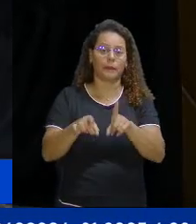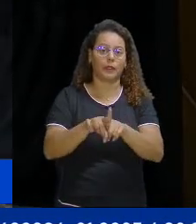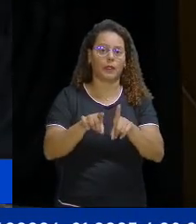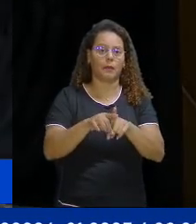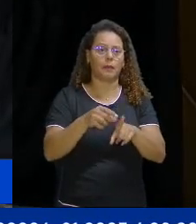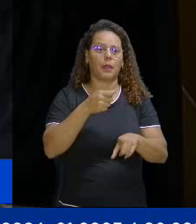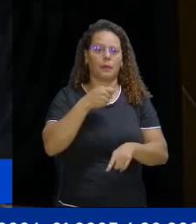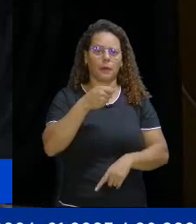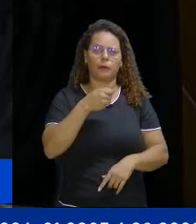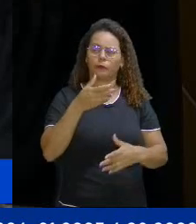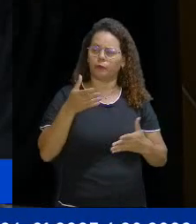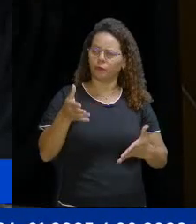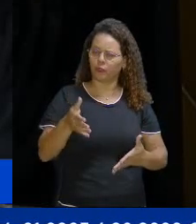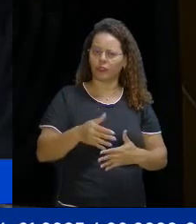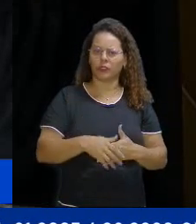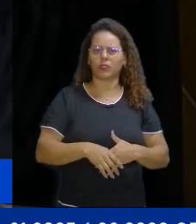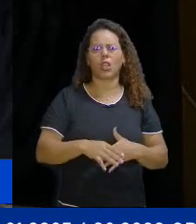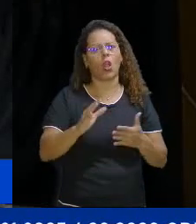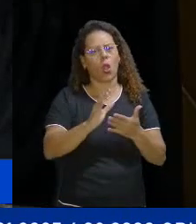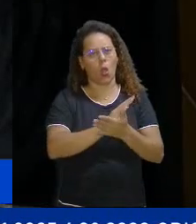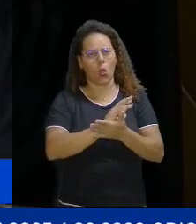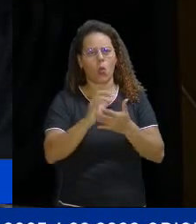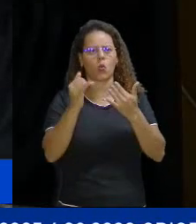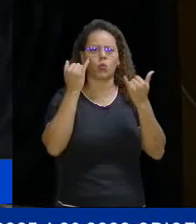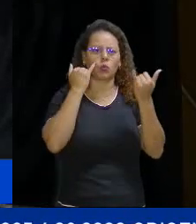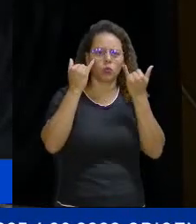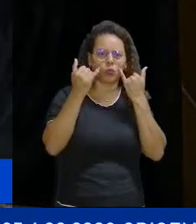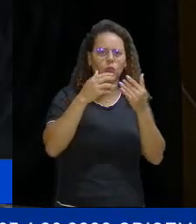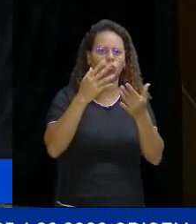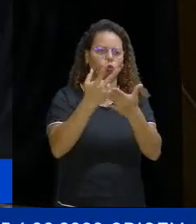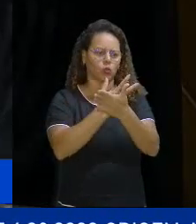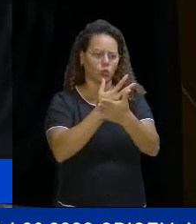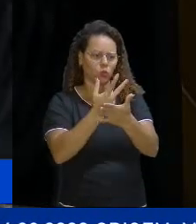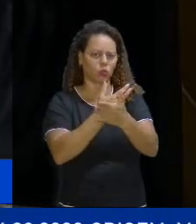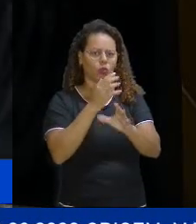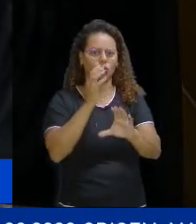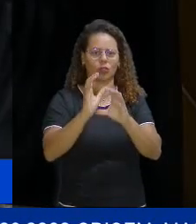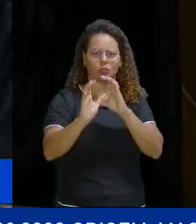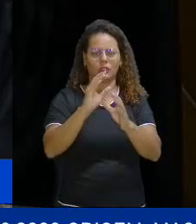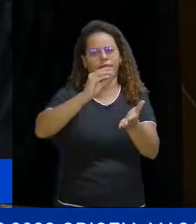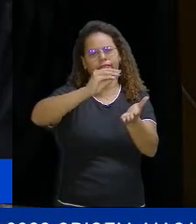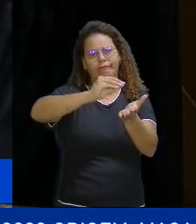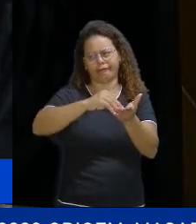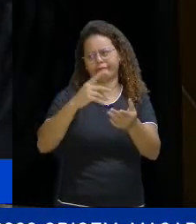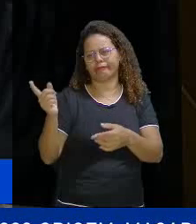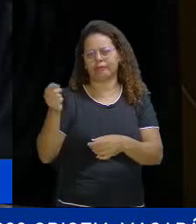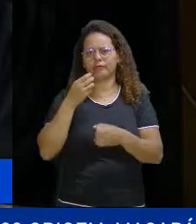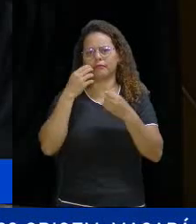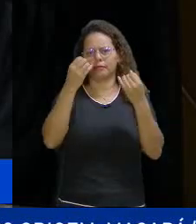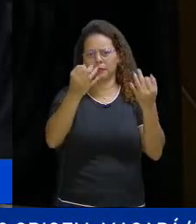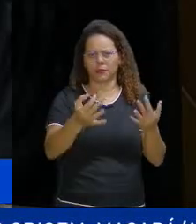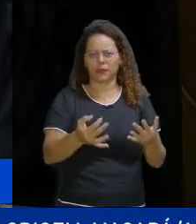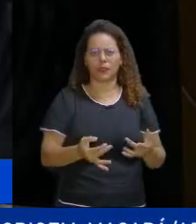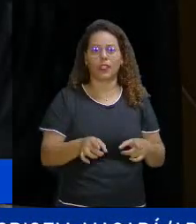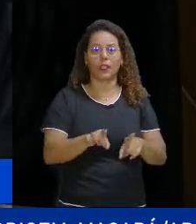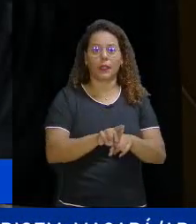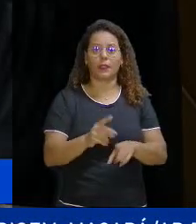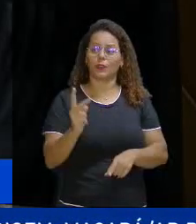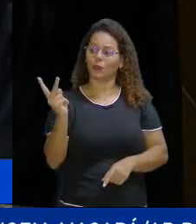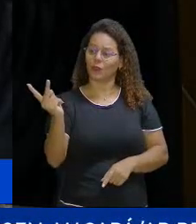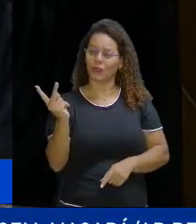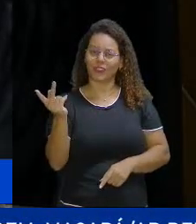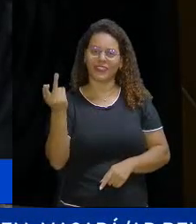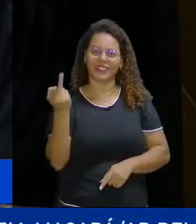com confissões públicas de erro de divulgação por parte do secretário de Comunicação. Liminarmente, os autores